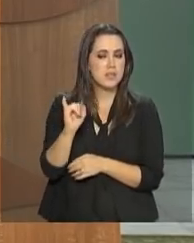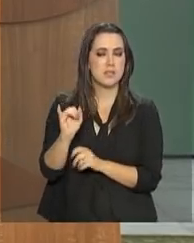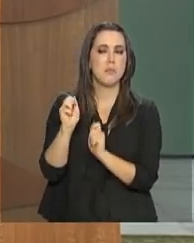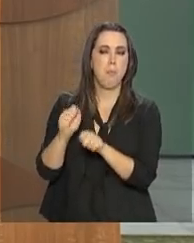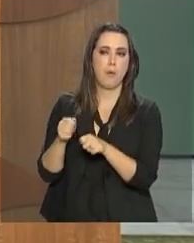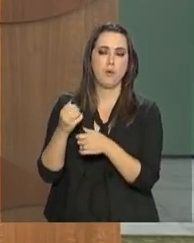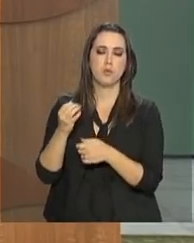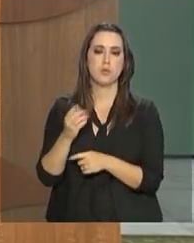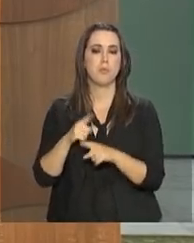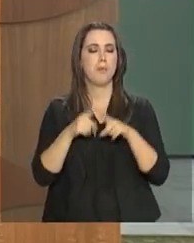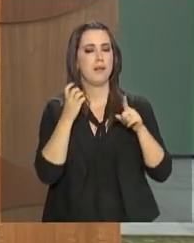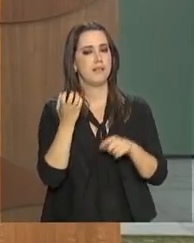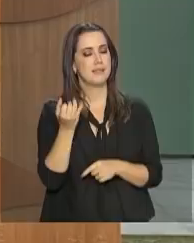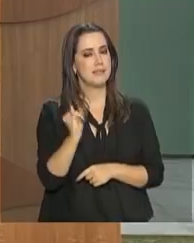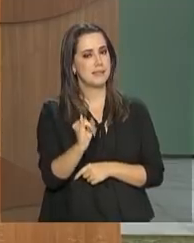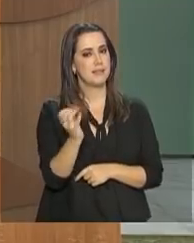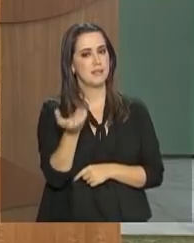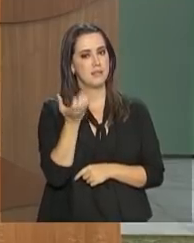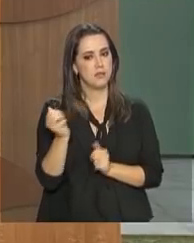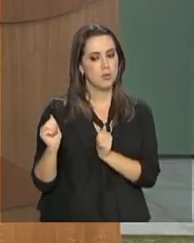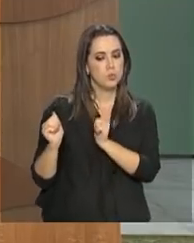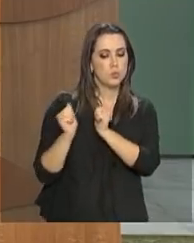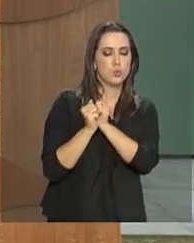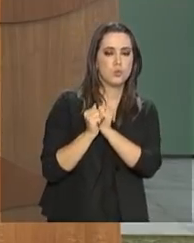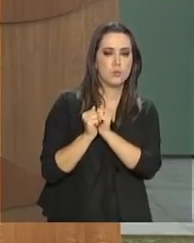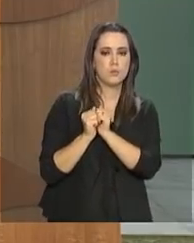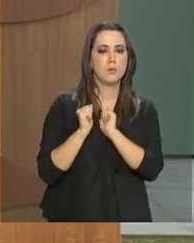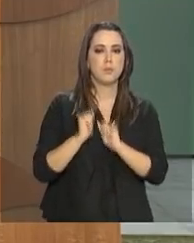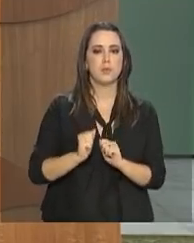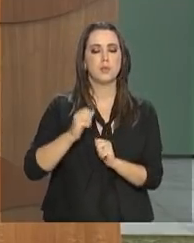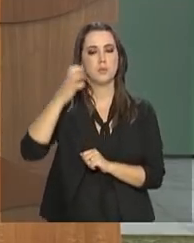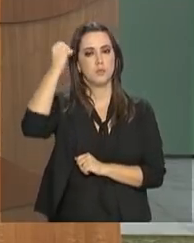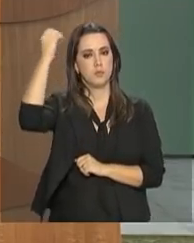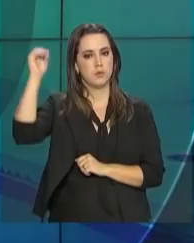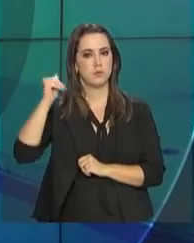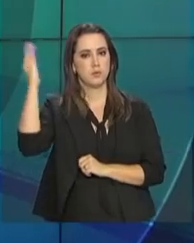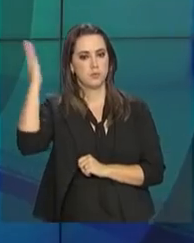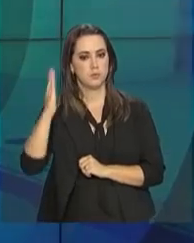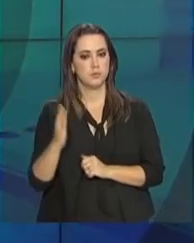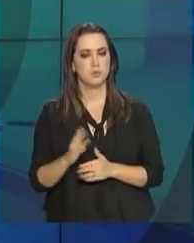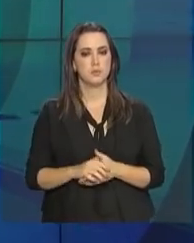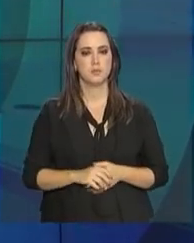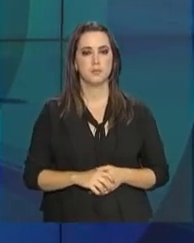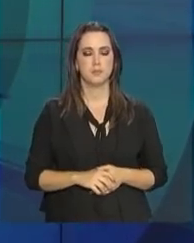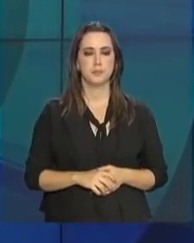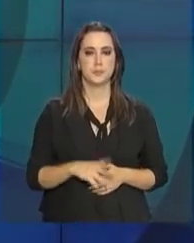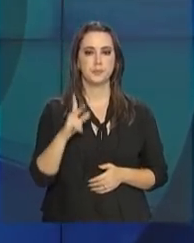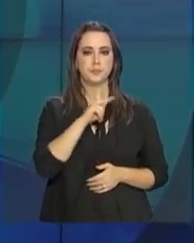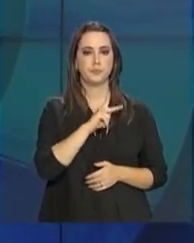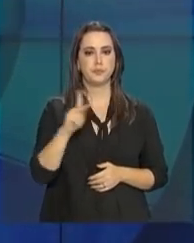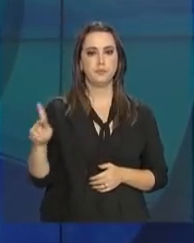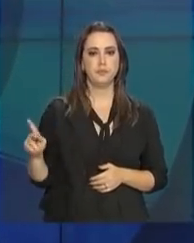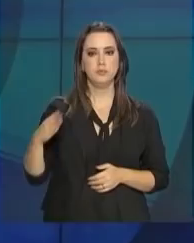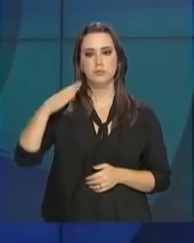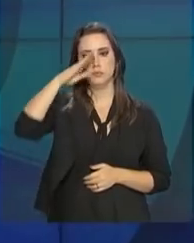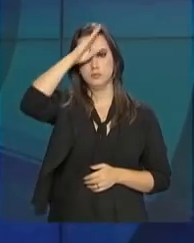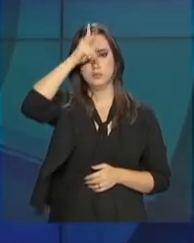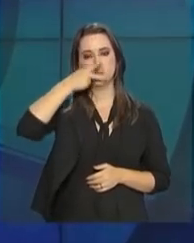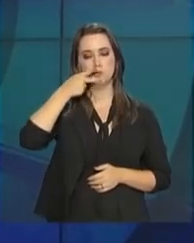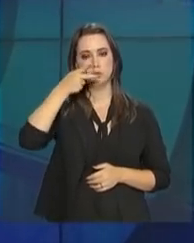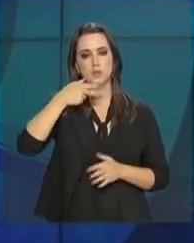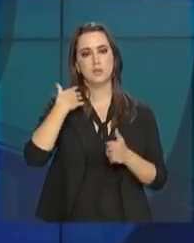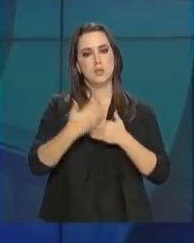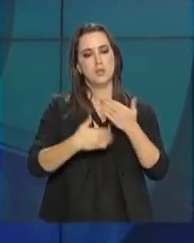quando ele queira nós poderemos juntos para o exterior o presidente eleito jair bolsonaro